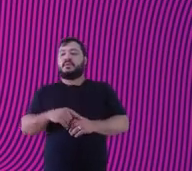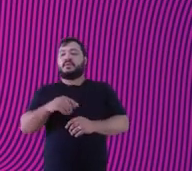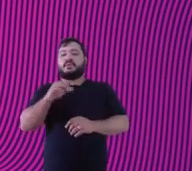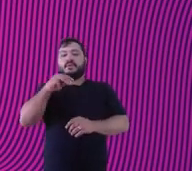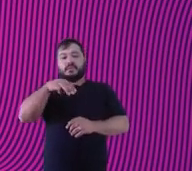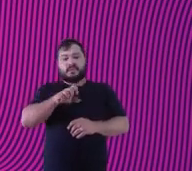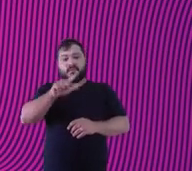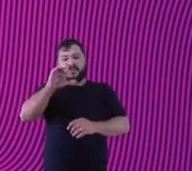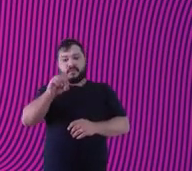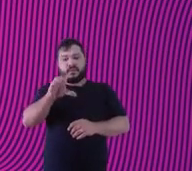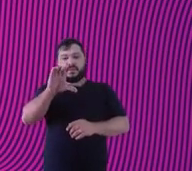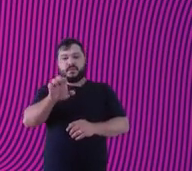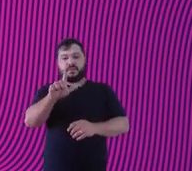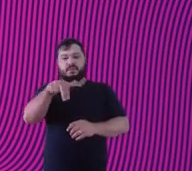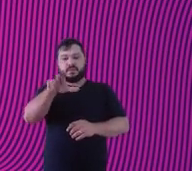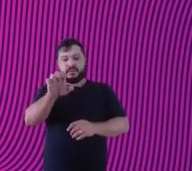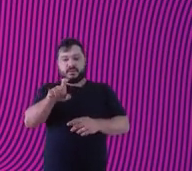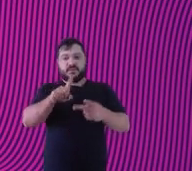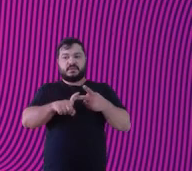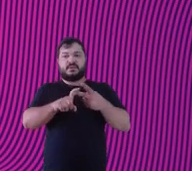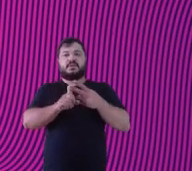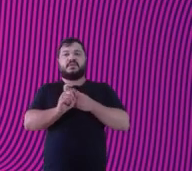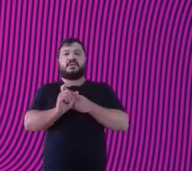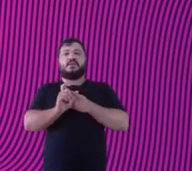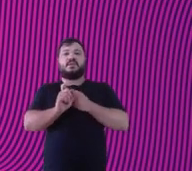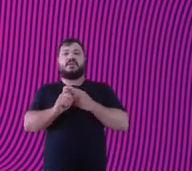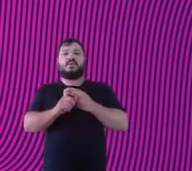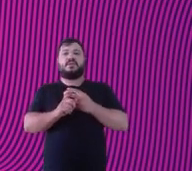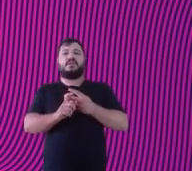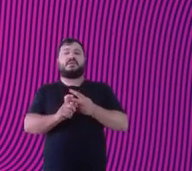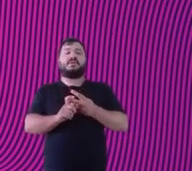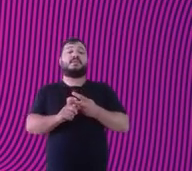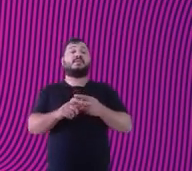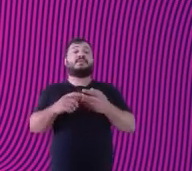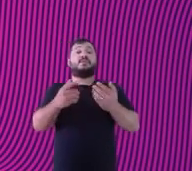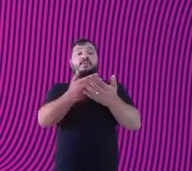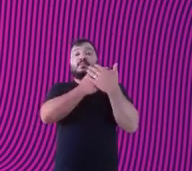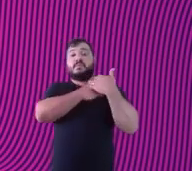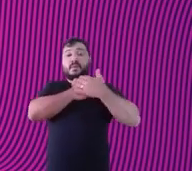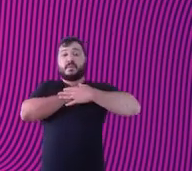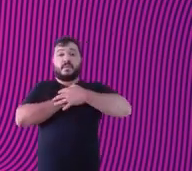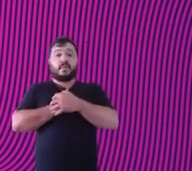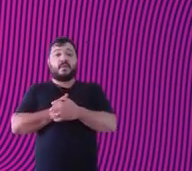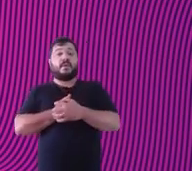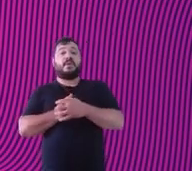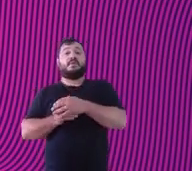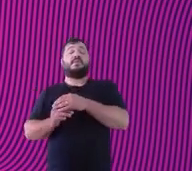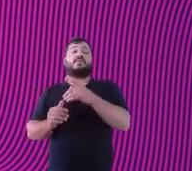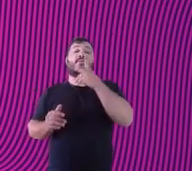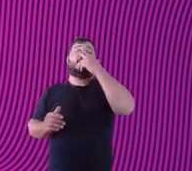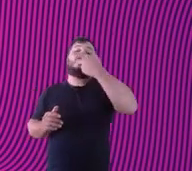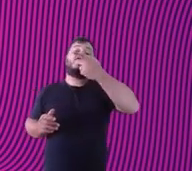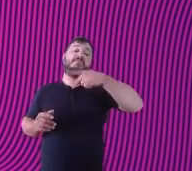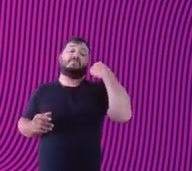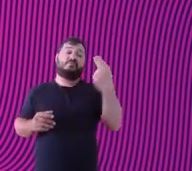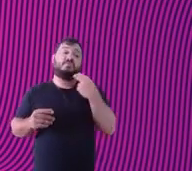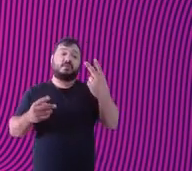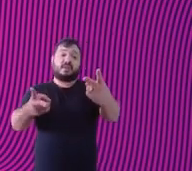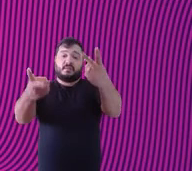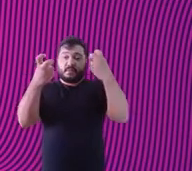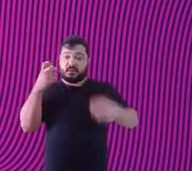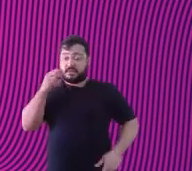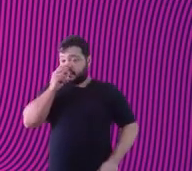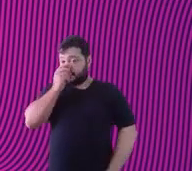fluência Lina só né é um papel mais secundário eu ia não consigo identificar